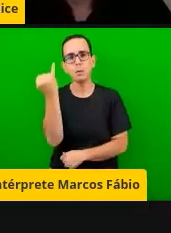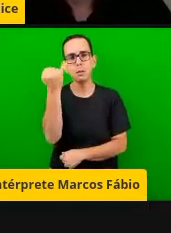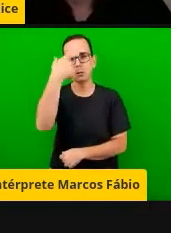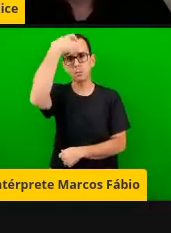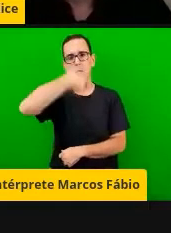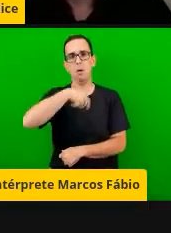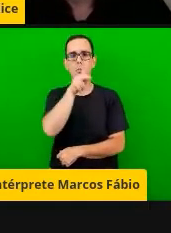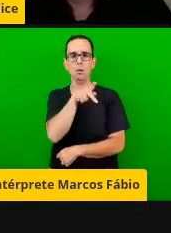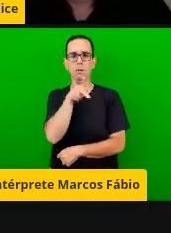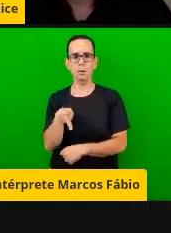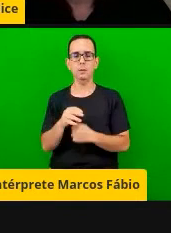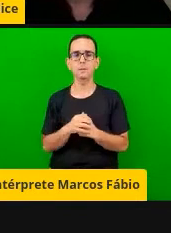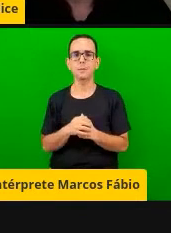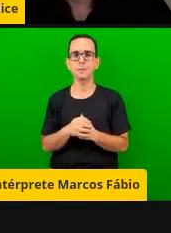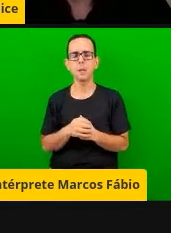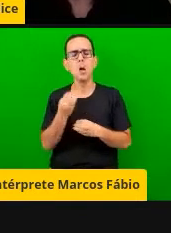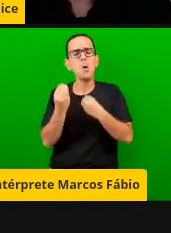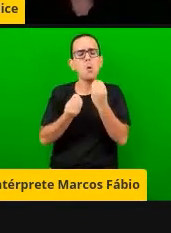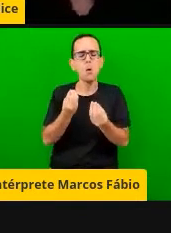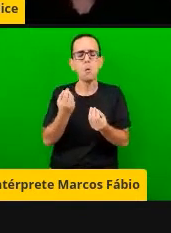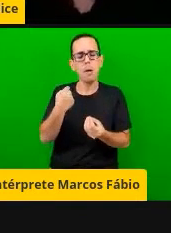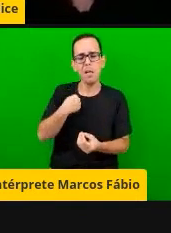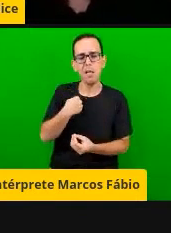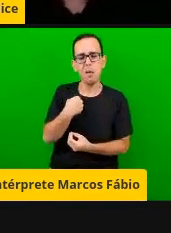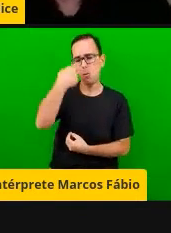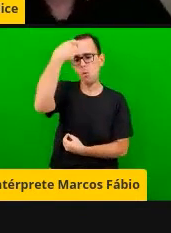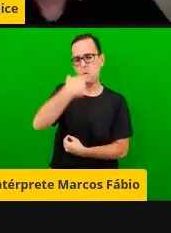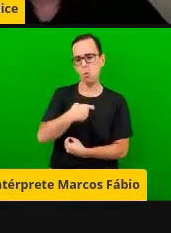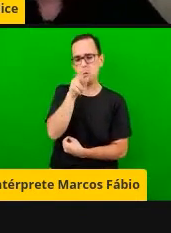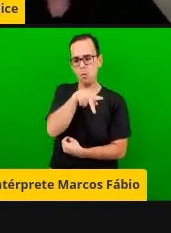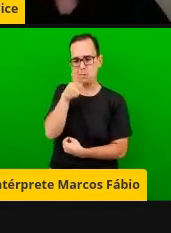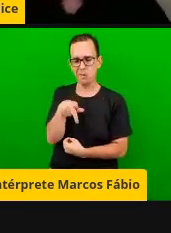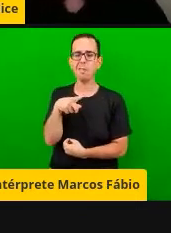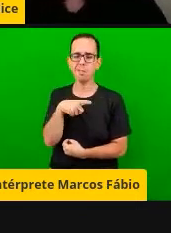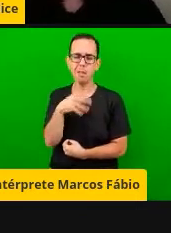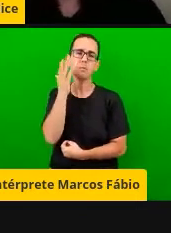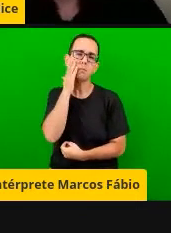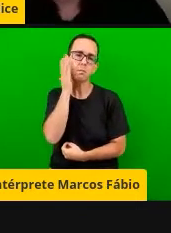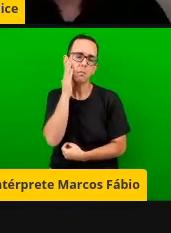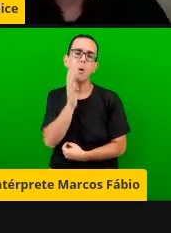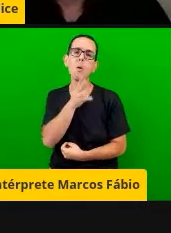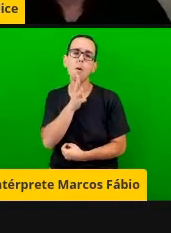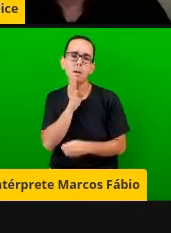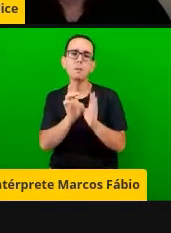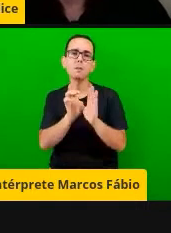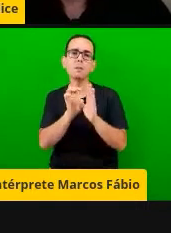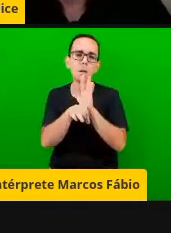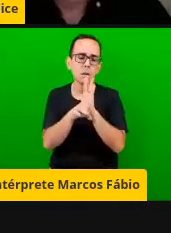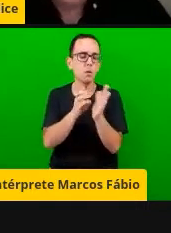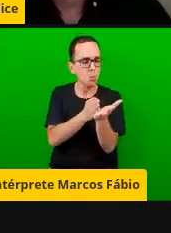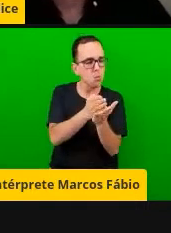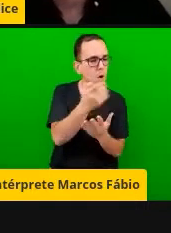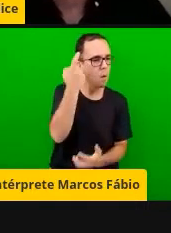Quando o professor ele tem o conhecimento, o entendimento de qual corrente do pensamento geográfico organiza